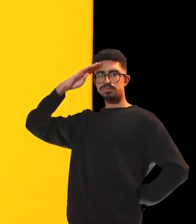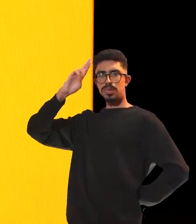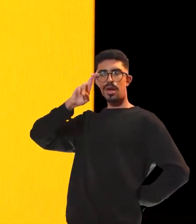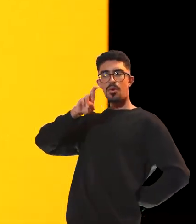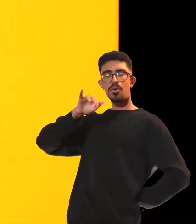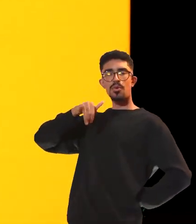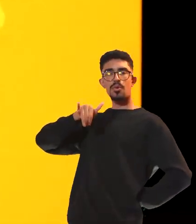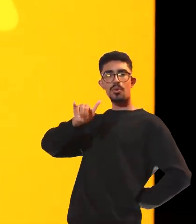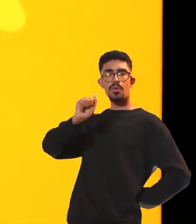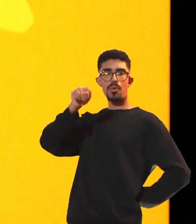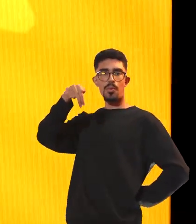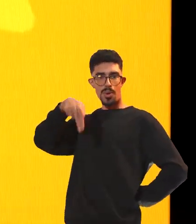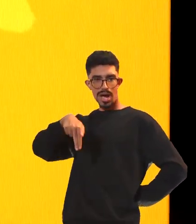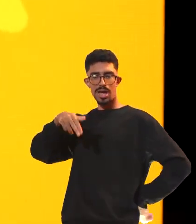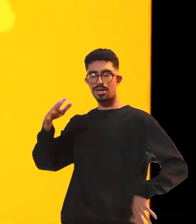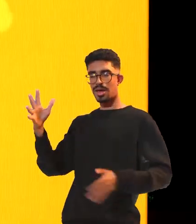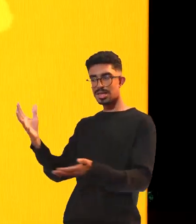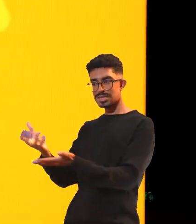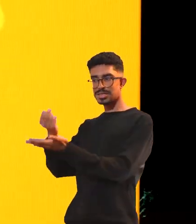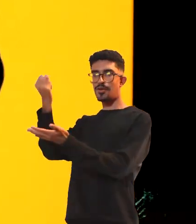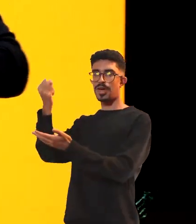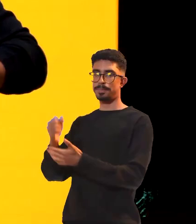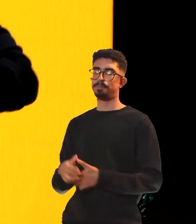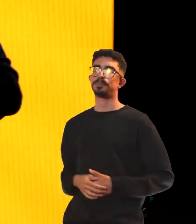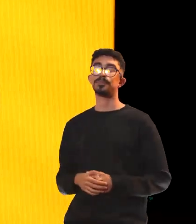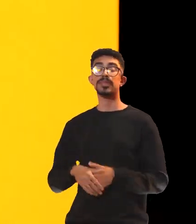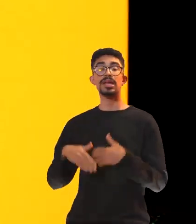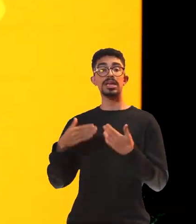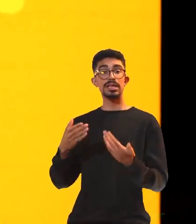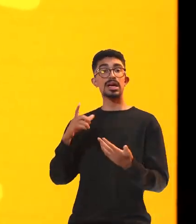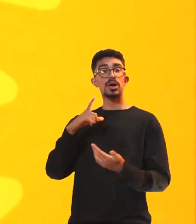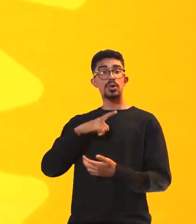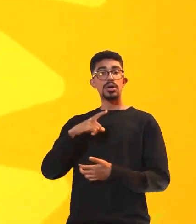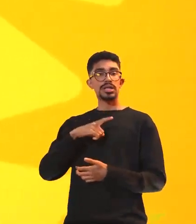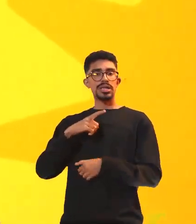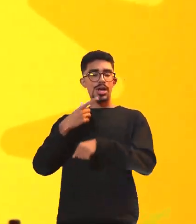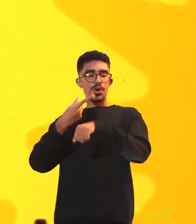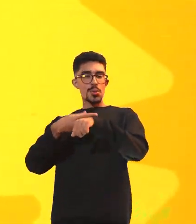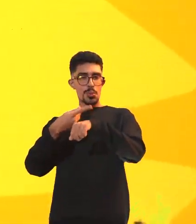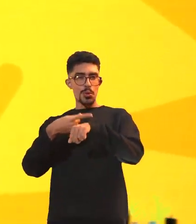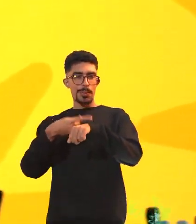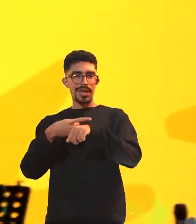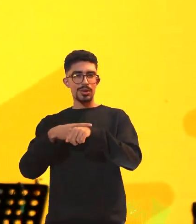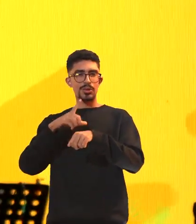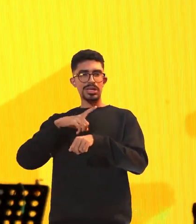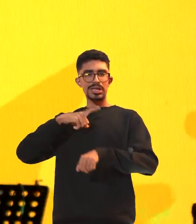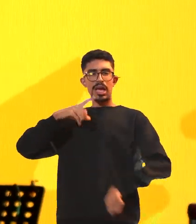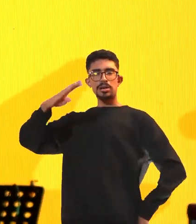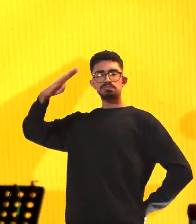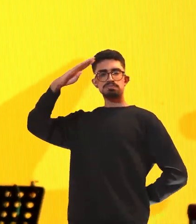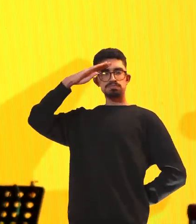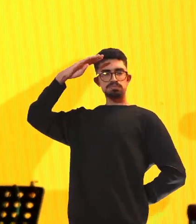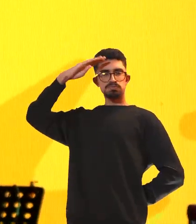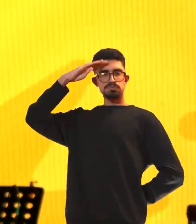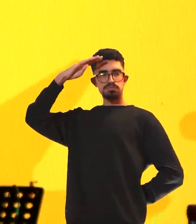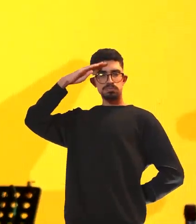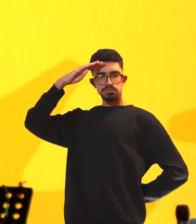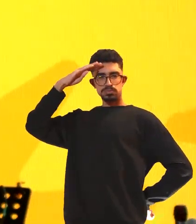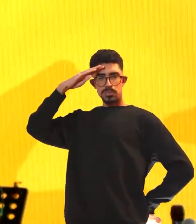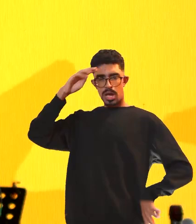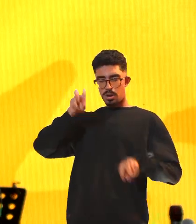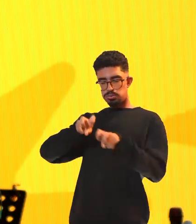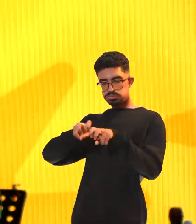né? Então, se você não viu ainda, veja, um bom filme. E tem uma cena que eles estão na trincheira, eles estão ali se preparando para correr,